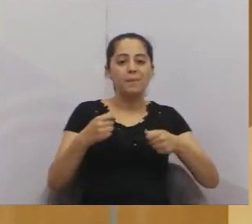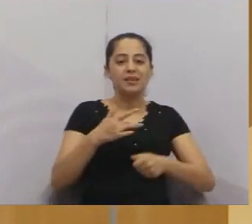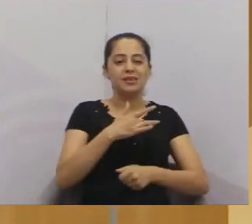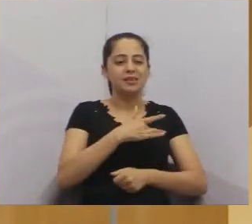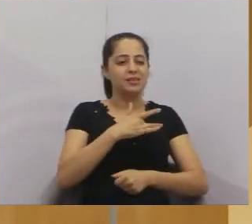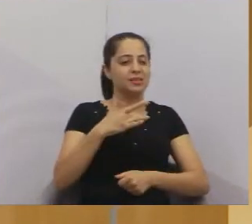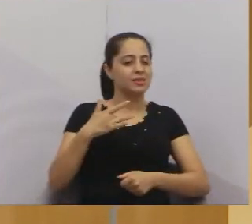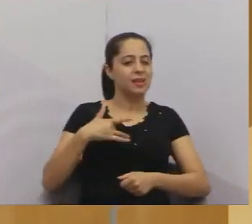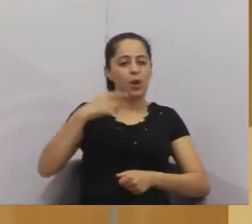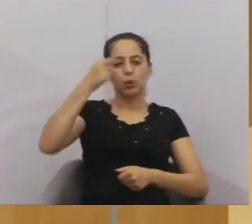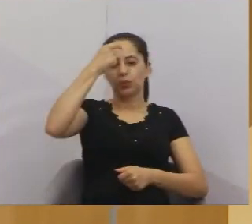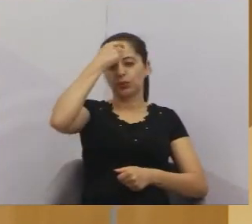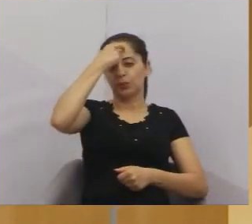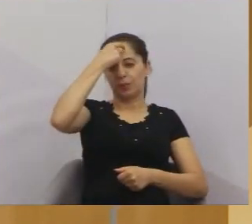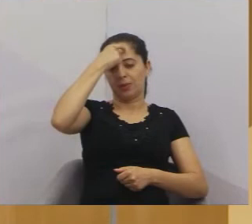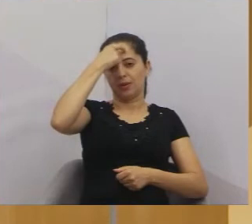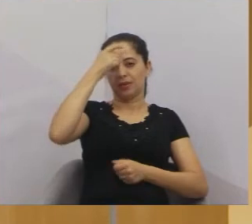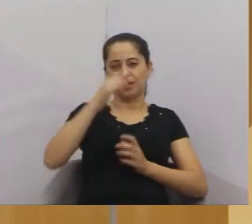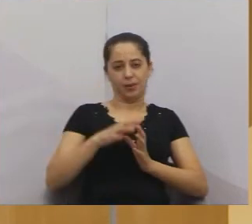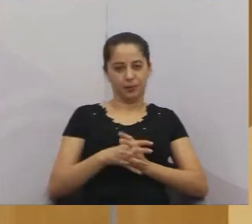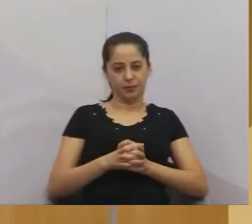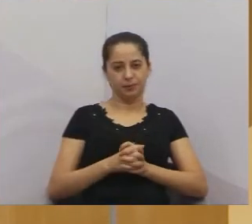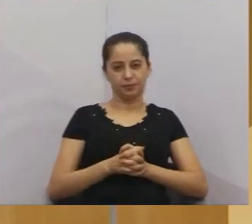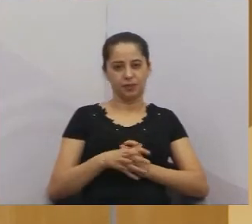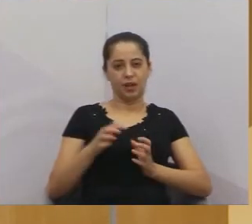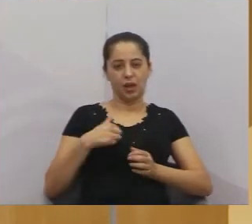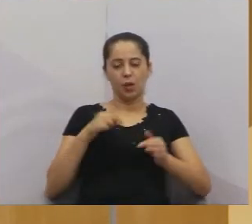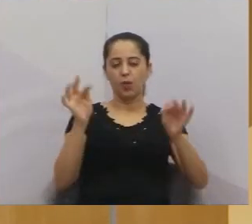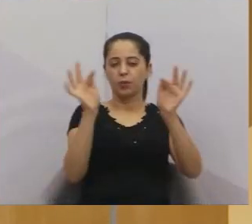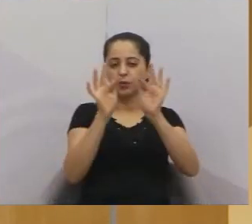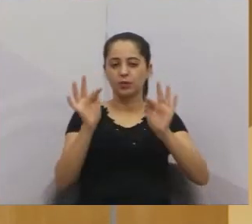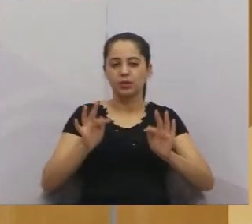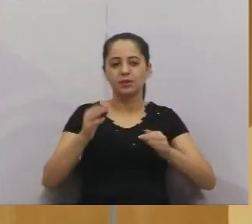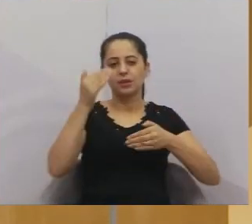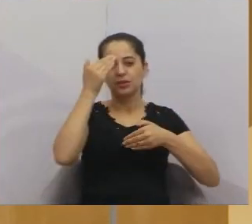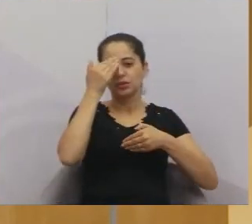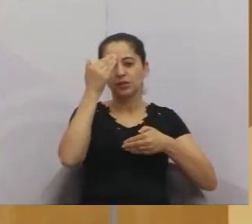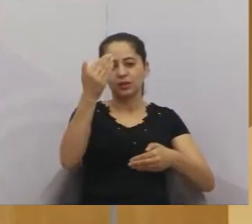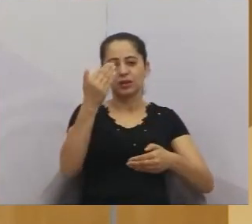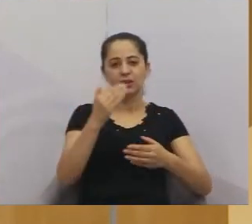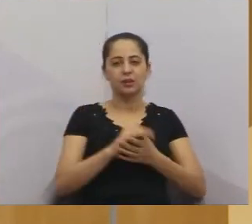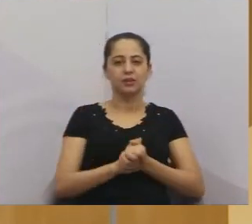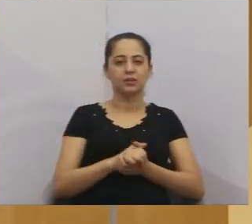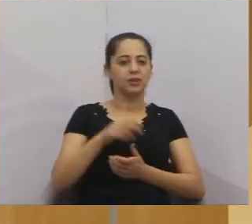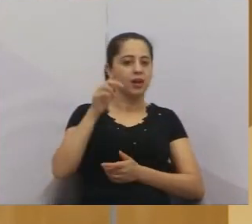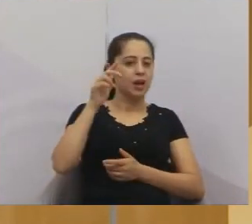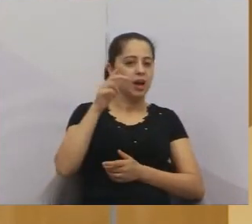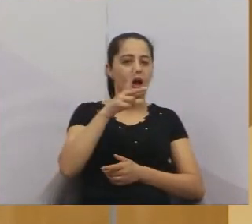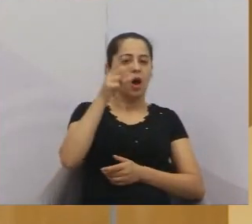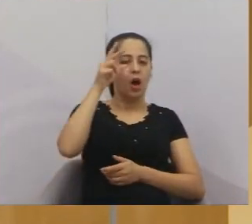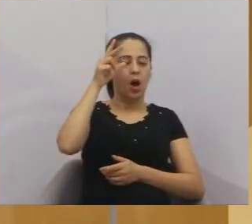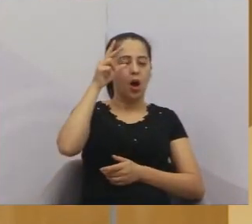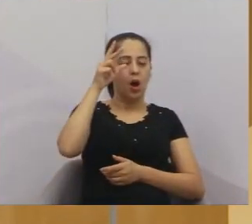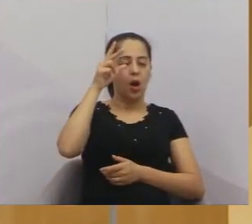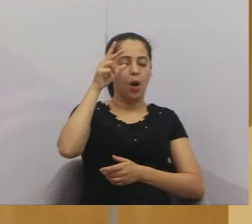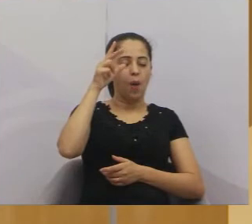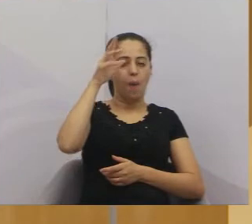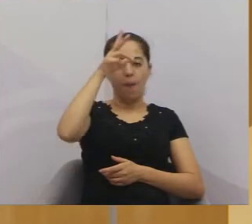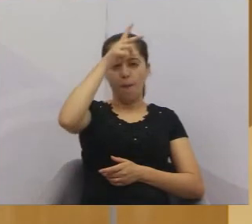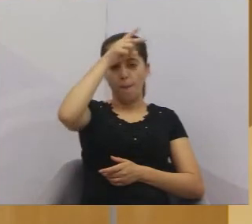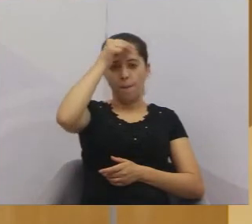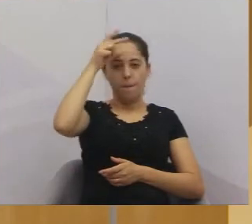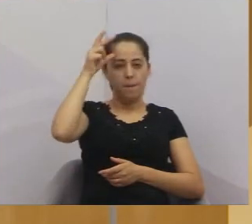física mental. Eu, com muita felicidade, quero agradecer ao prefeito que nos atendeu, fiz